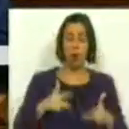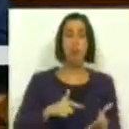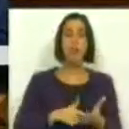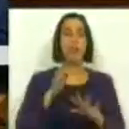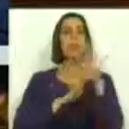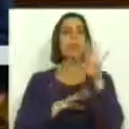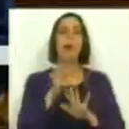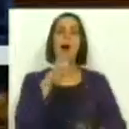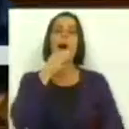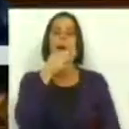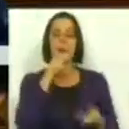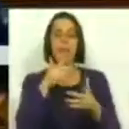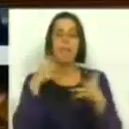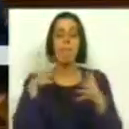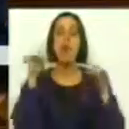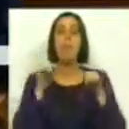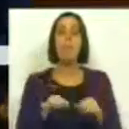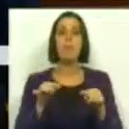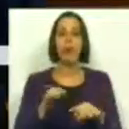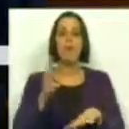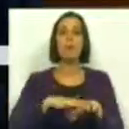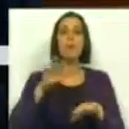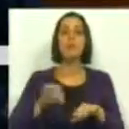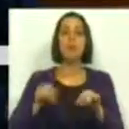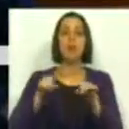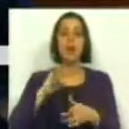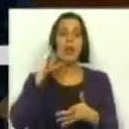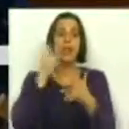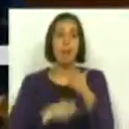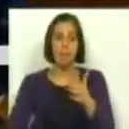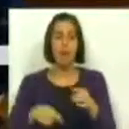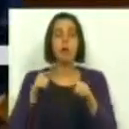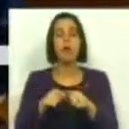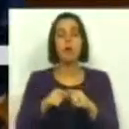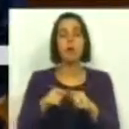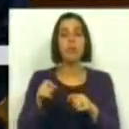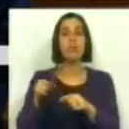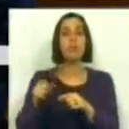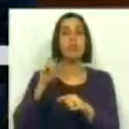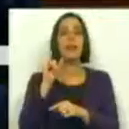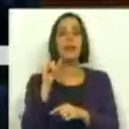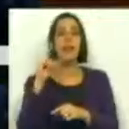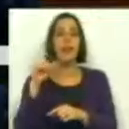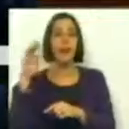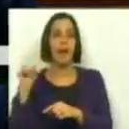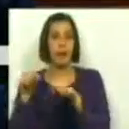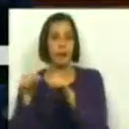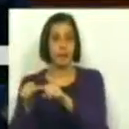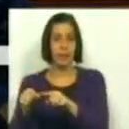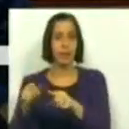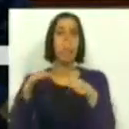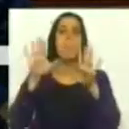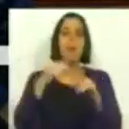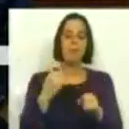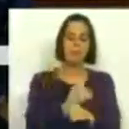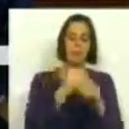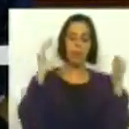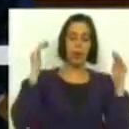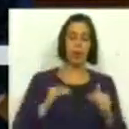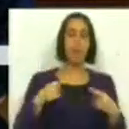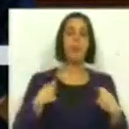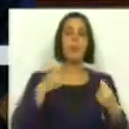orçamento seja feita, na sua maior parte, à custa de impostos, nomeadamente em sede de IRS. Mas o trabalho de